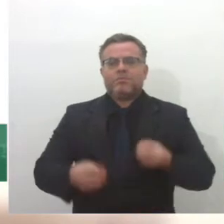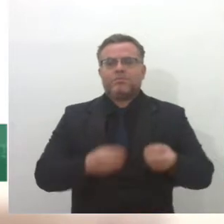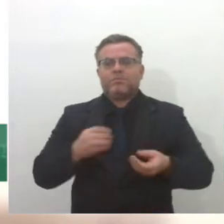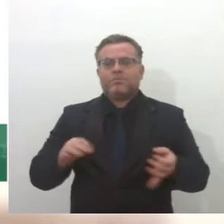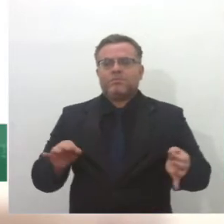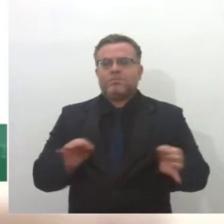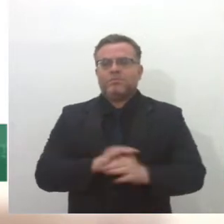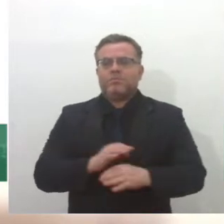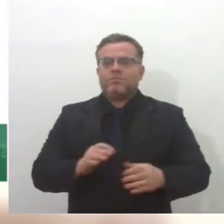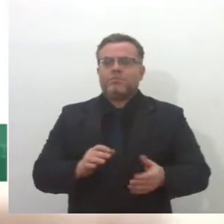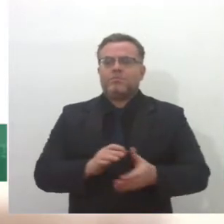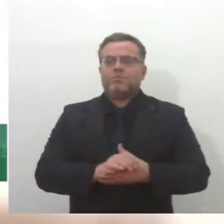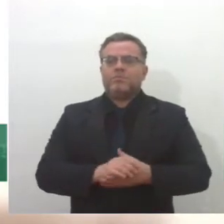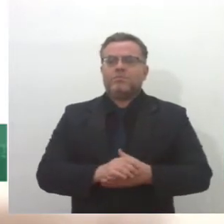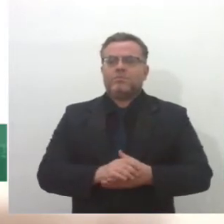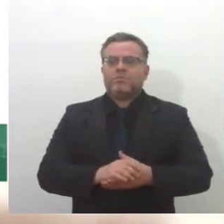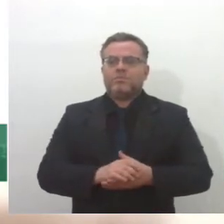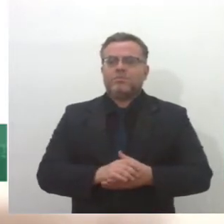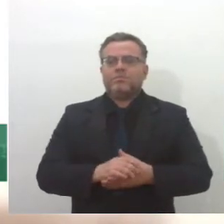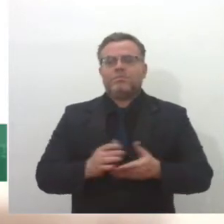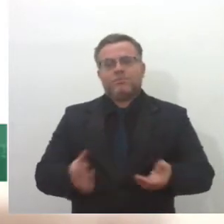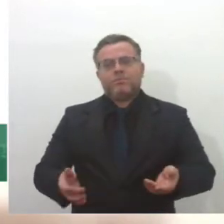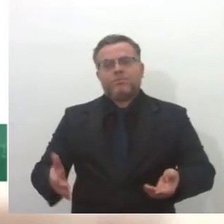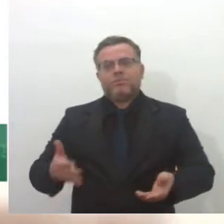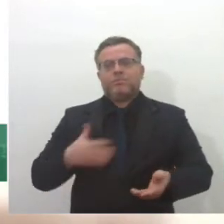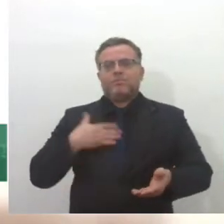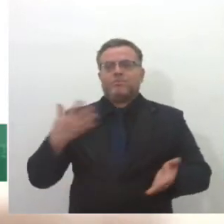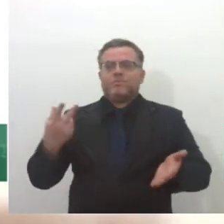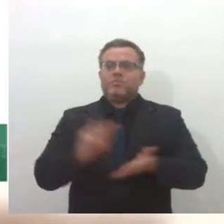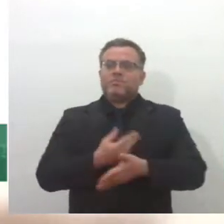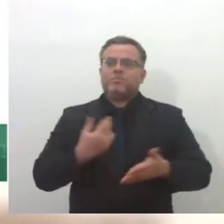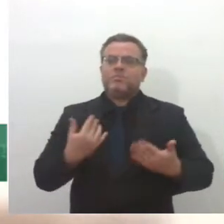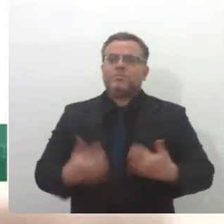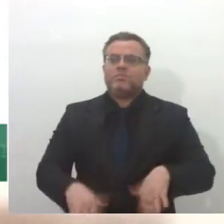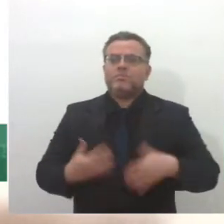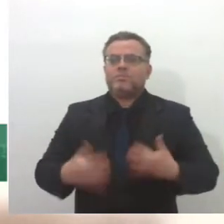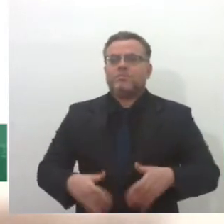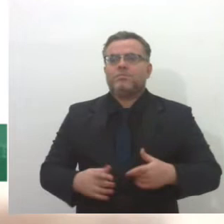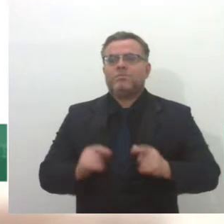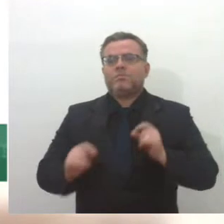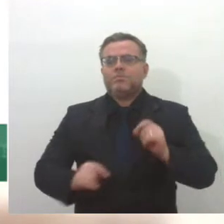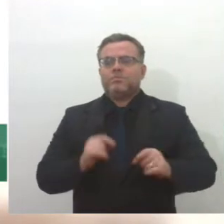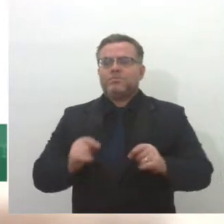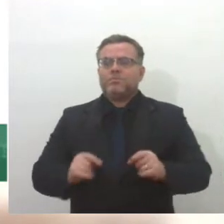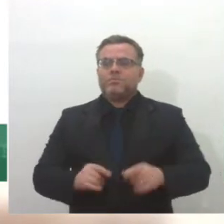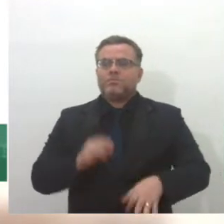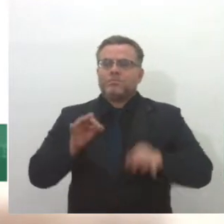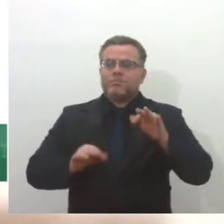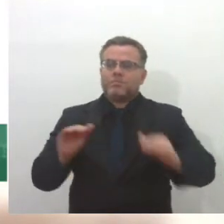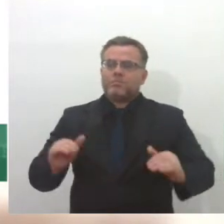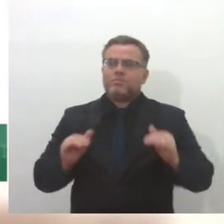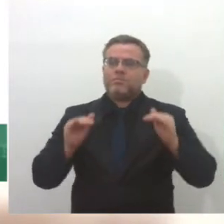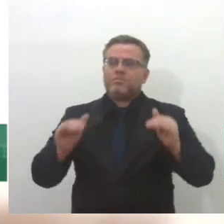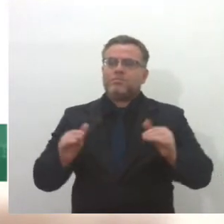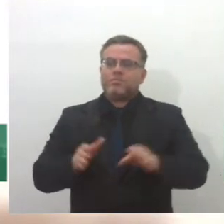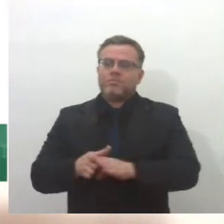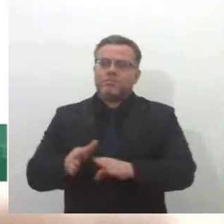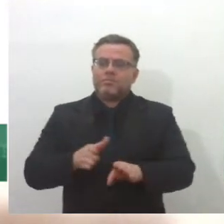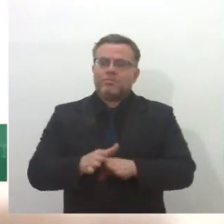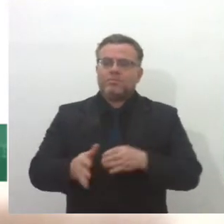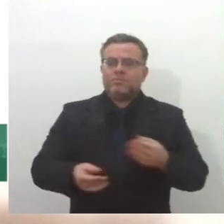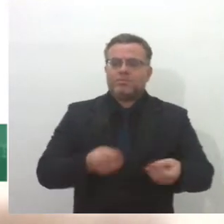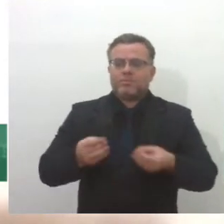teve um grande impacto para a União, o Supremo Tribunal Federal ele modulou os efeitos, ou seja, ele disse, olha, só